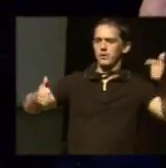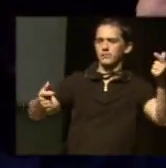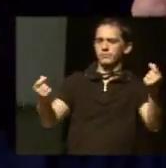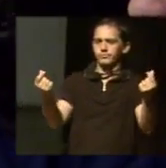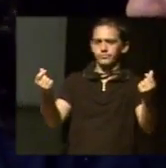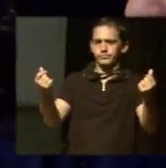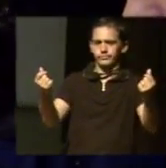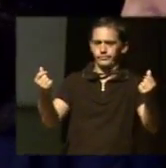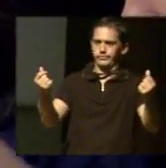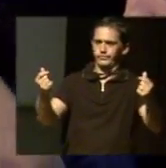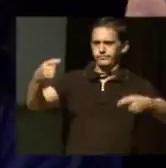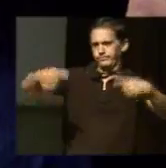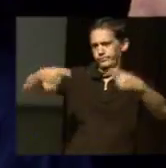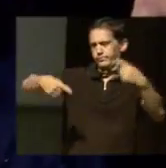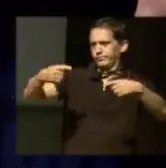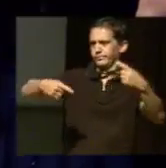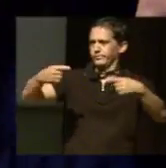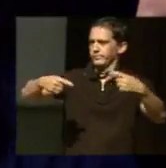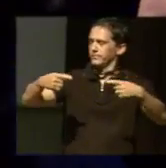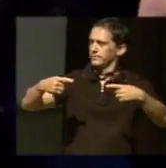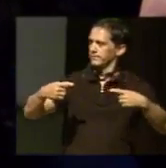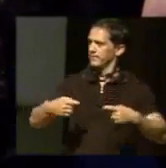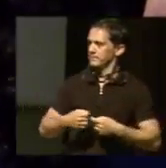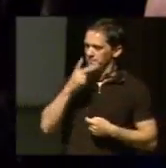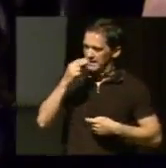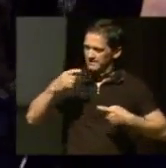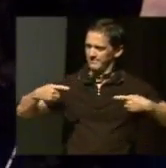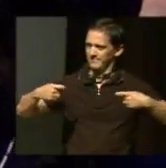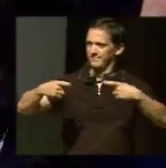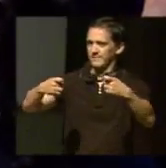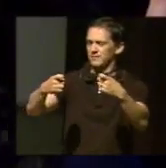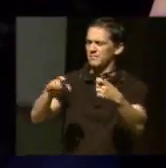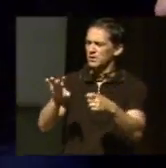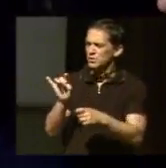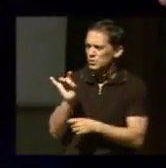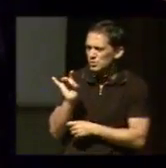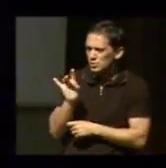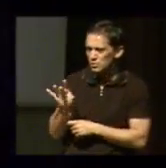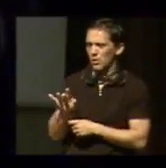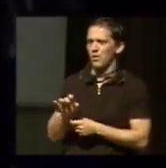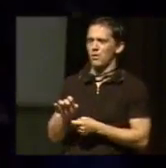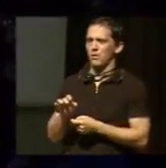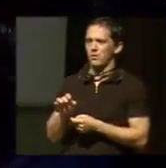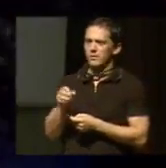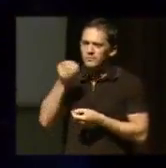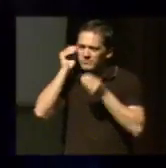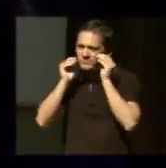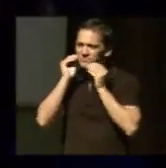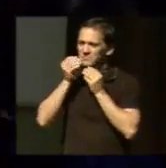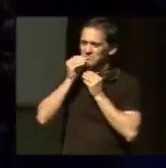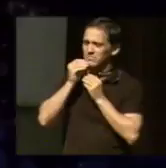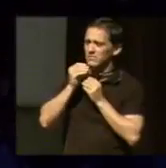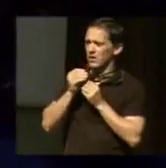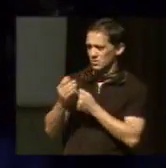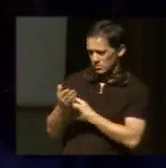que nem só os produtos de beleza que ajudam. Existe uma boa alimentação, exercícios, tudo para não ficar